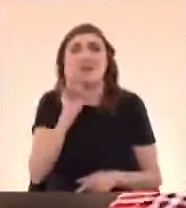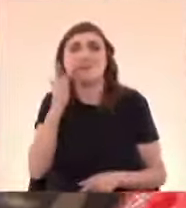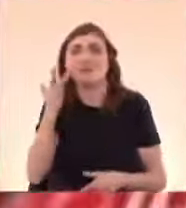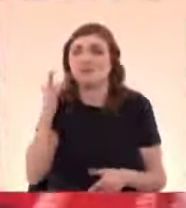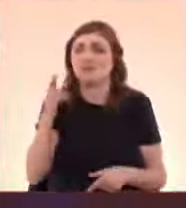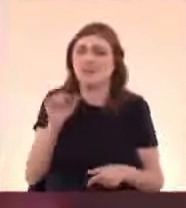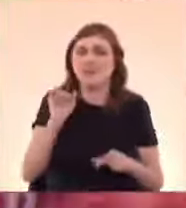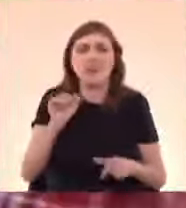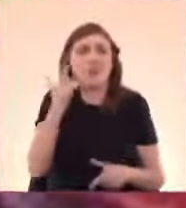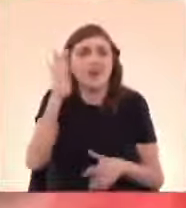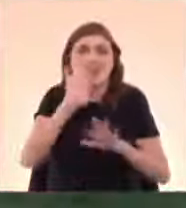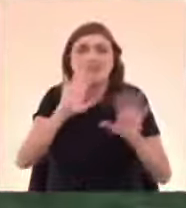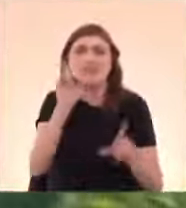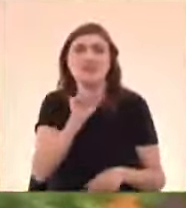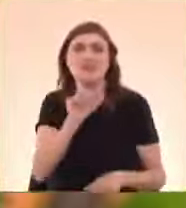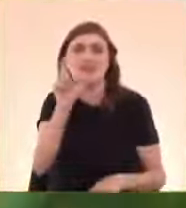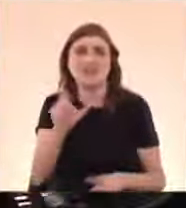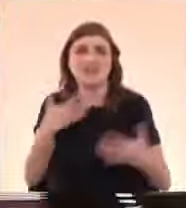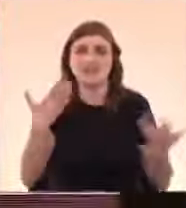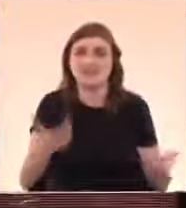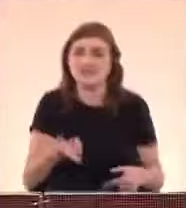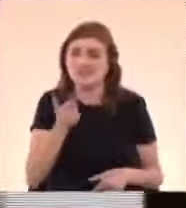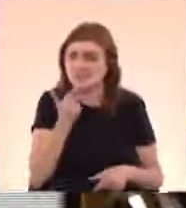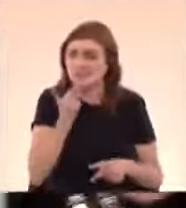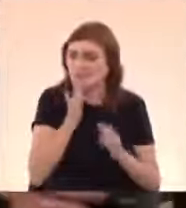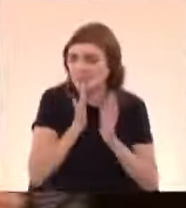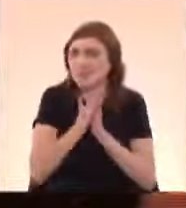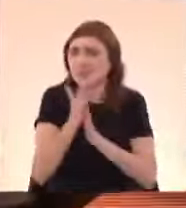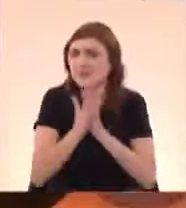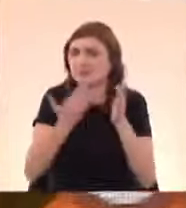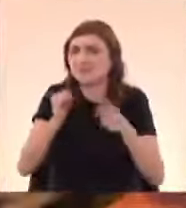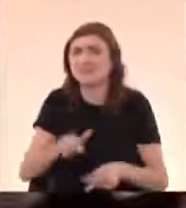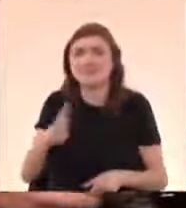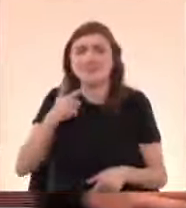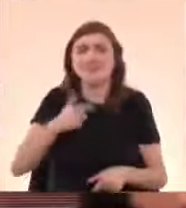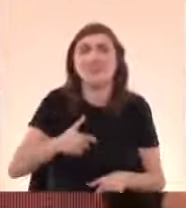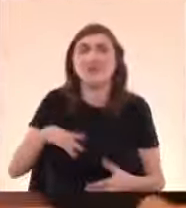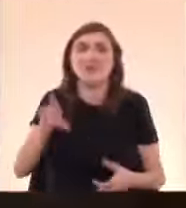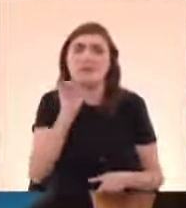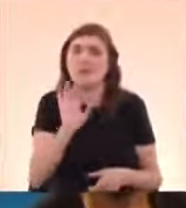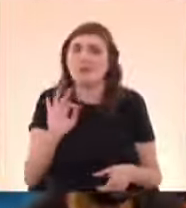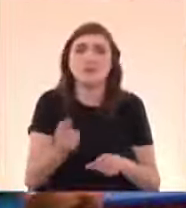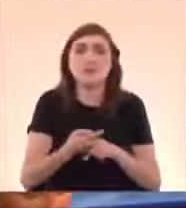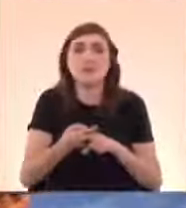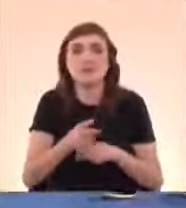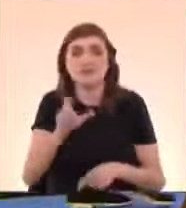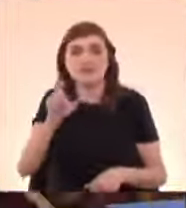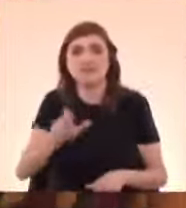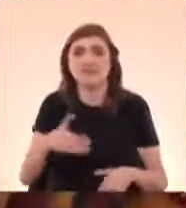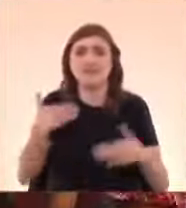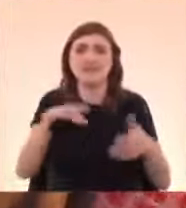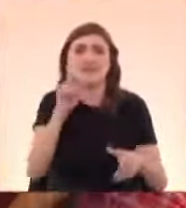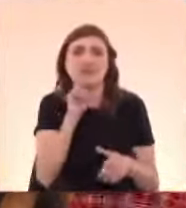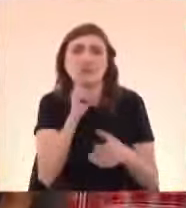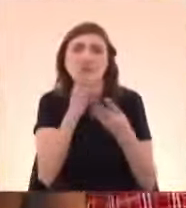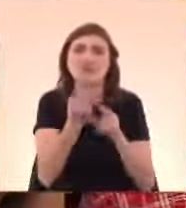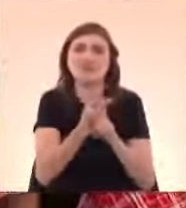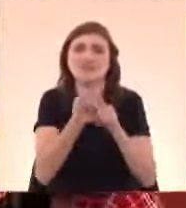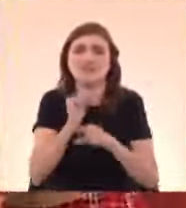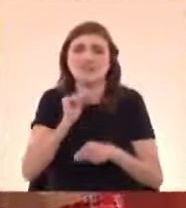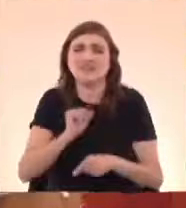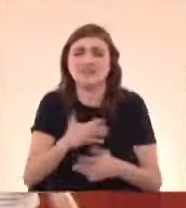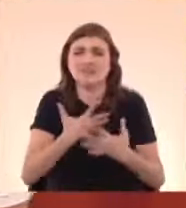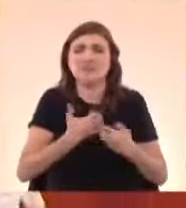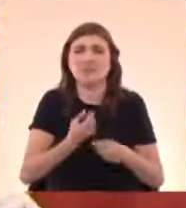que loucura de mulher. Usa e abusa, ela é uma tentação. Ai, ai, ai, gostosa, mexe com o